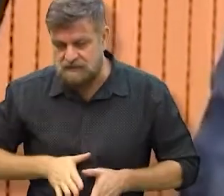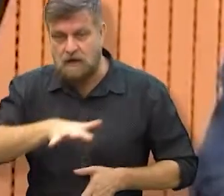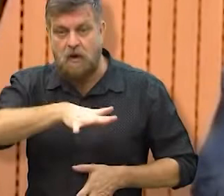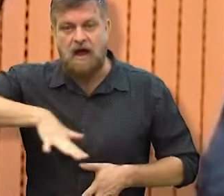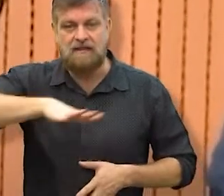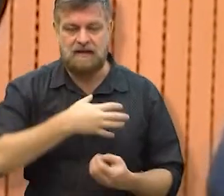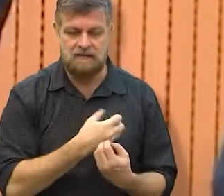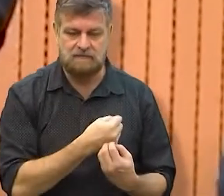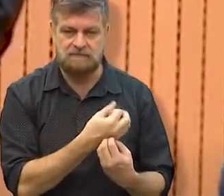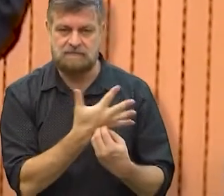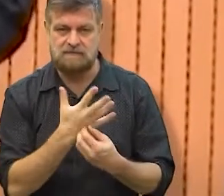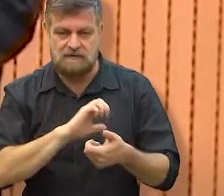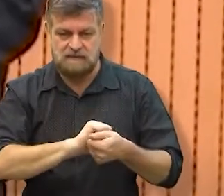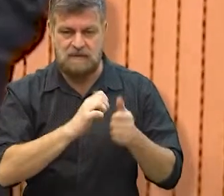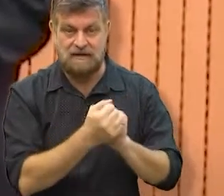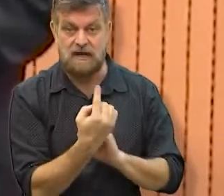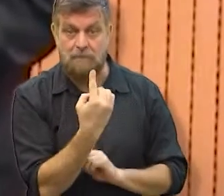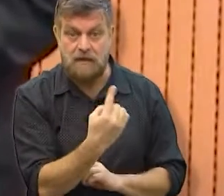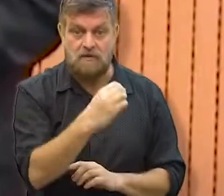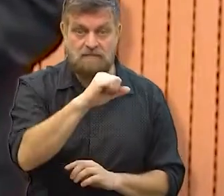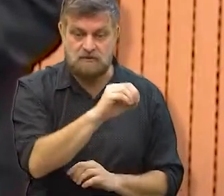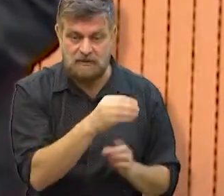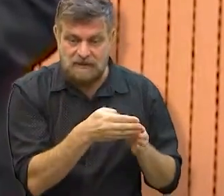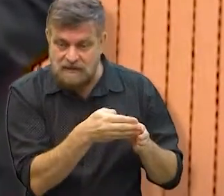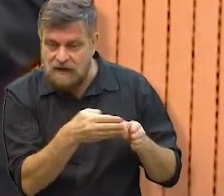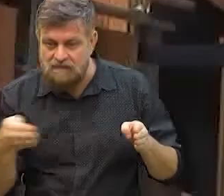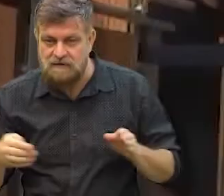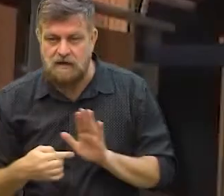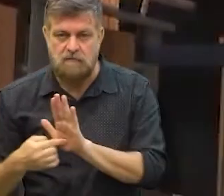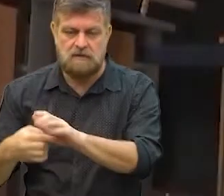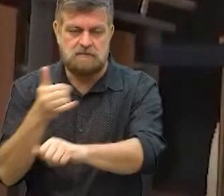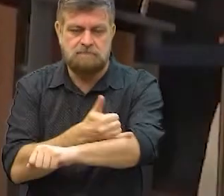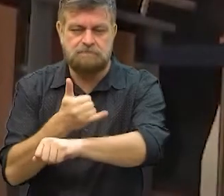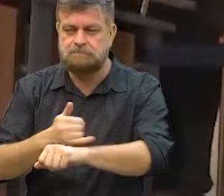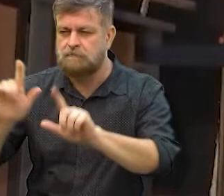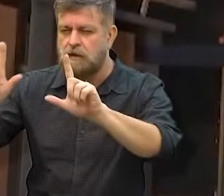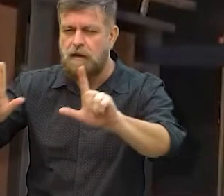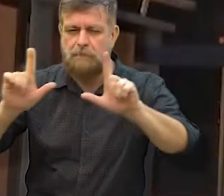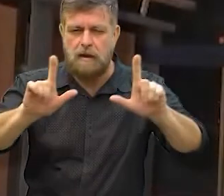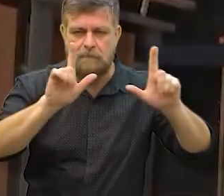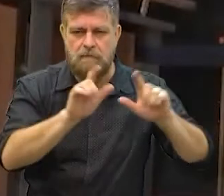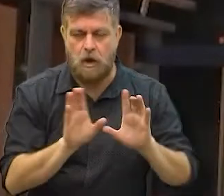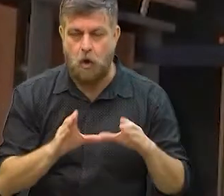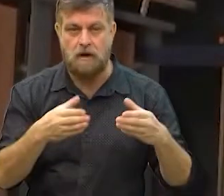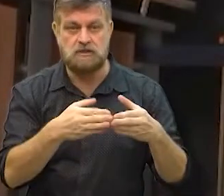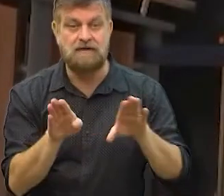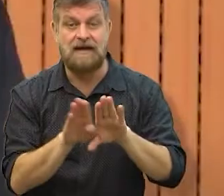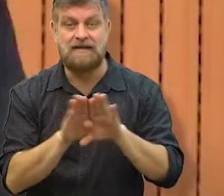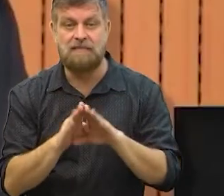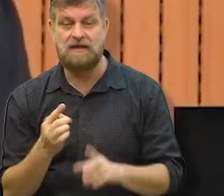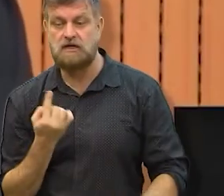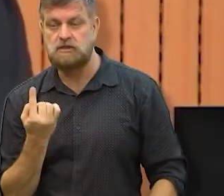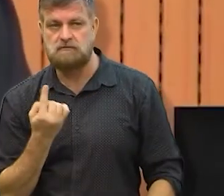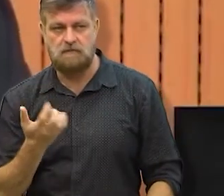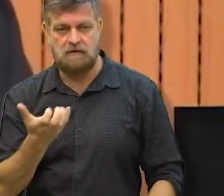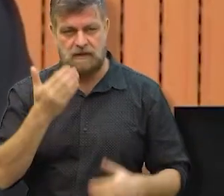ela atua nas artes plásticas desde 1980 e já fez várias exposições coletivas e individuais.